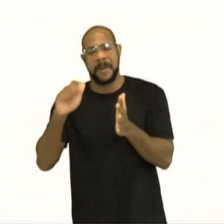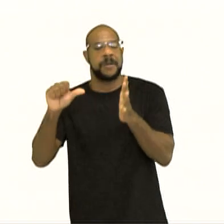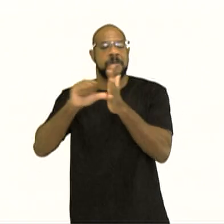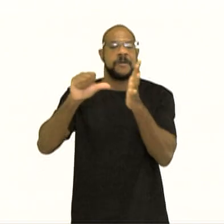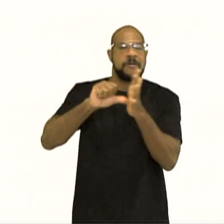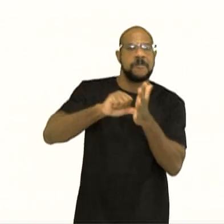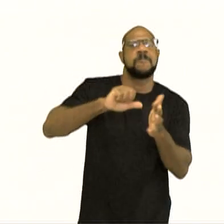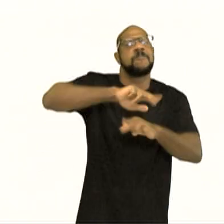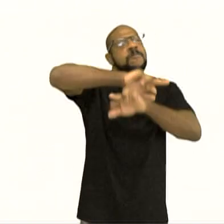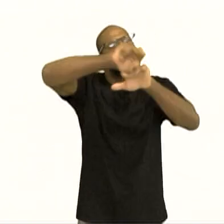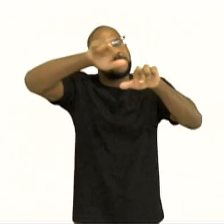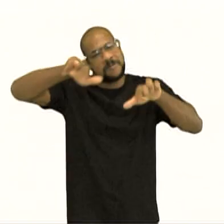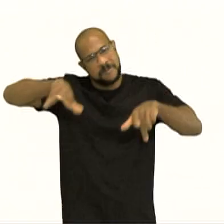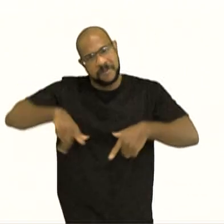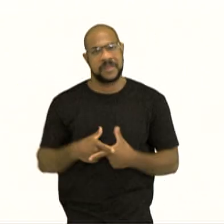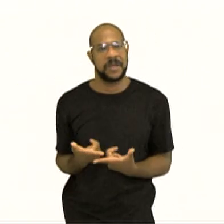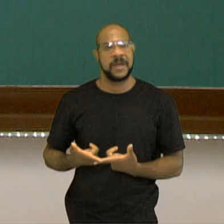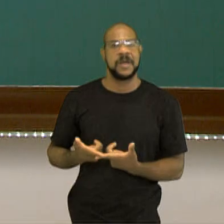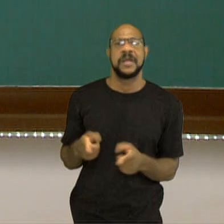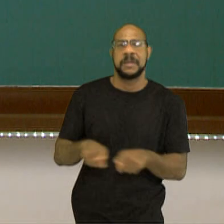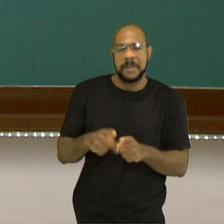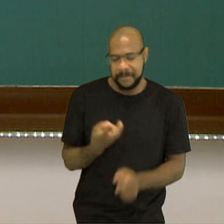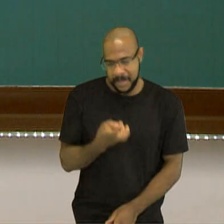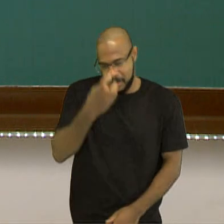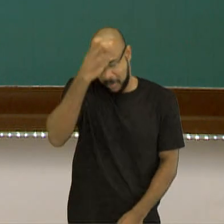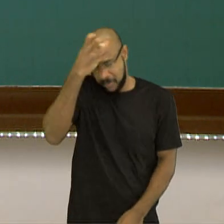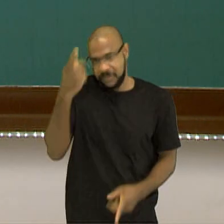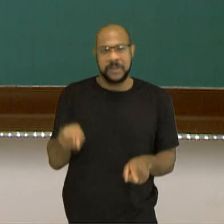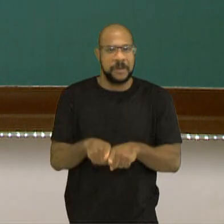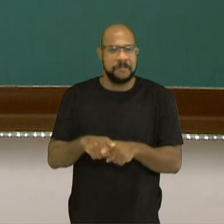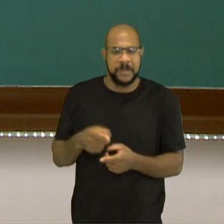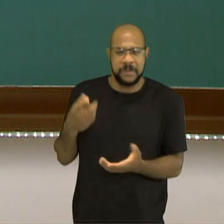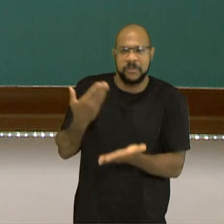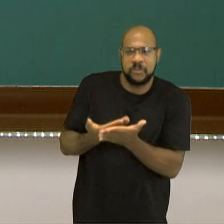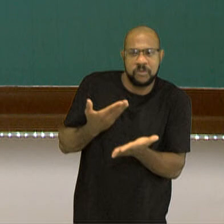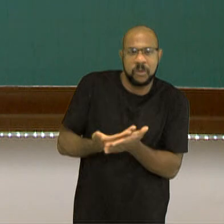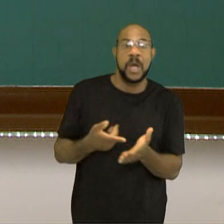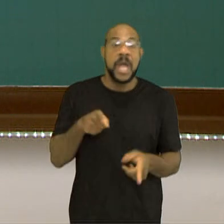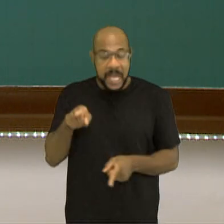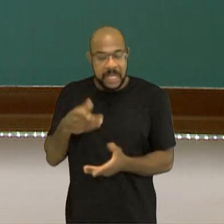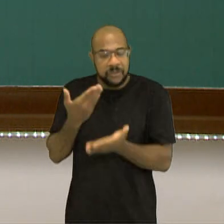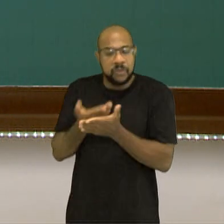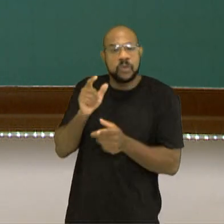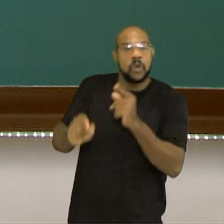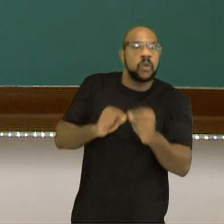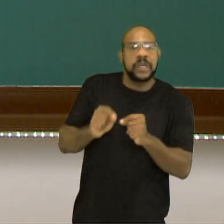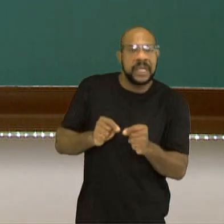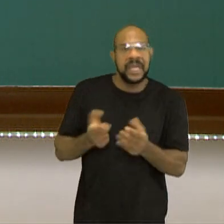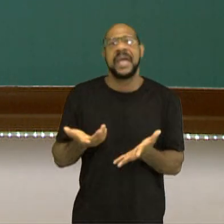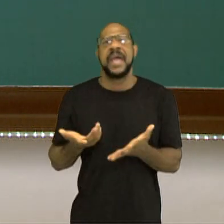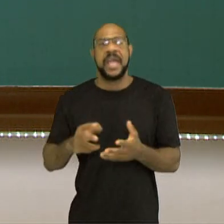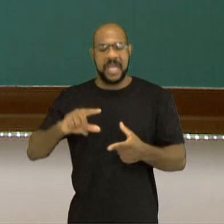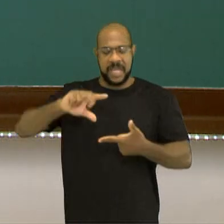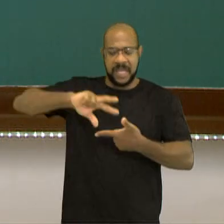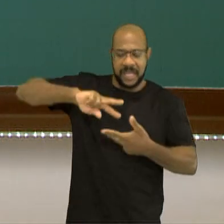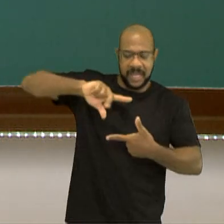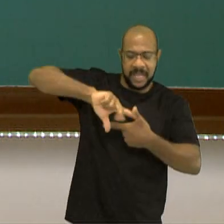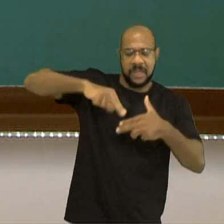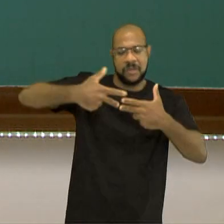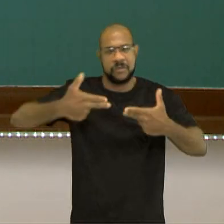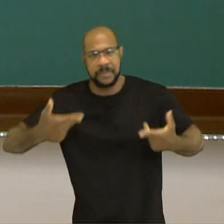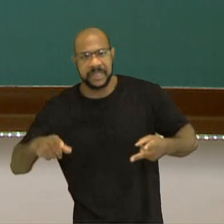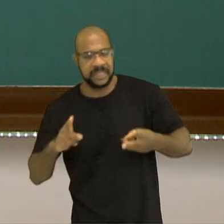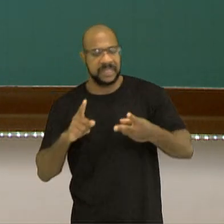Egito, aprendeu muitas coisas, estudou geometria, estudou astronomia e